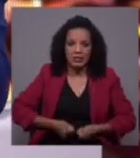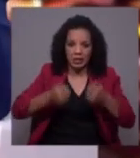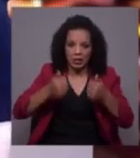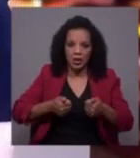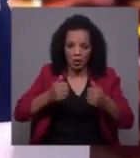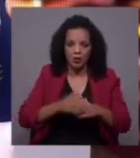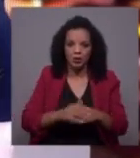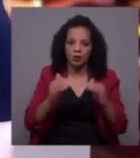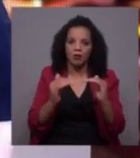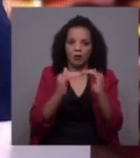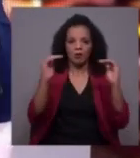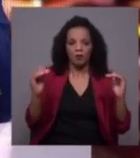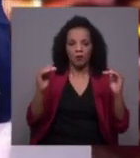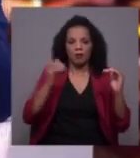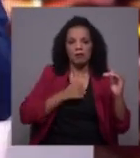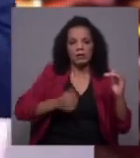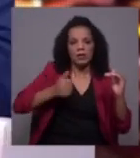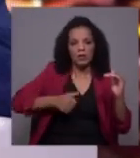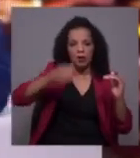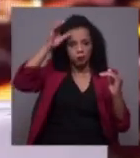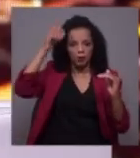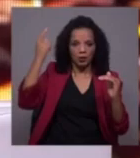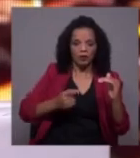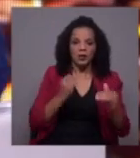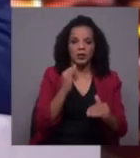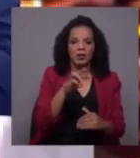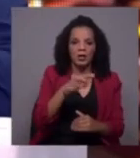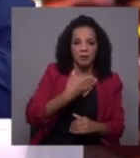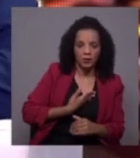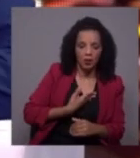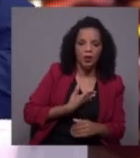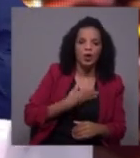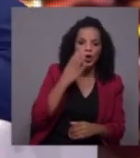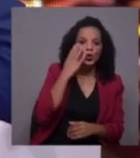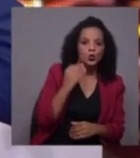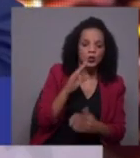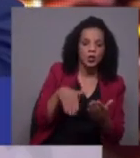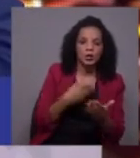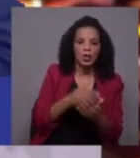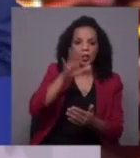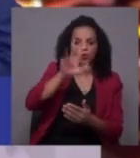num patamar de cidade inteligente que devia estar. O IMD da Suíça posiciona Lisboa no